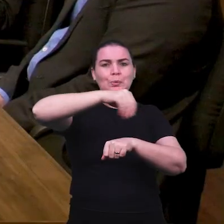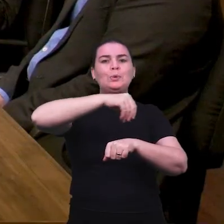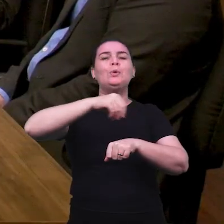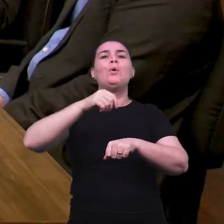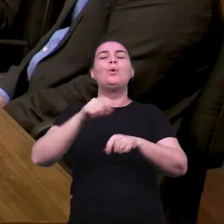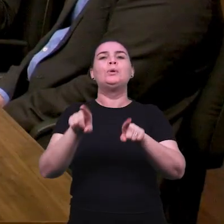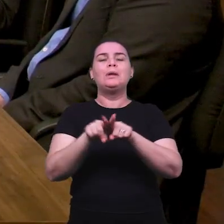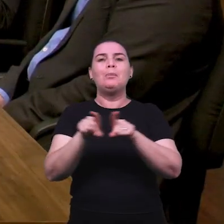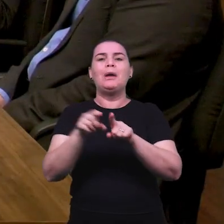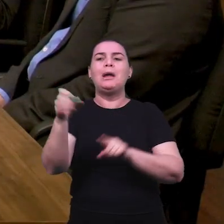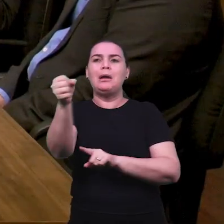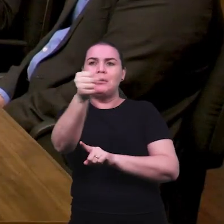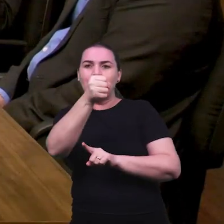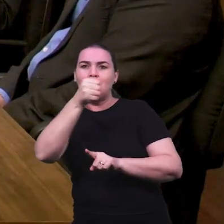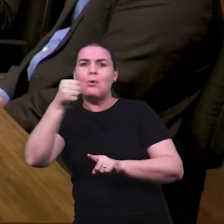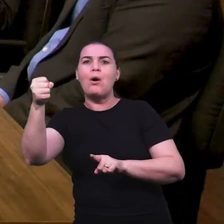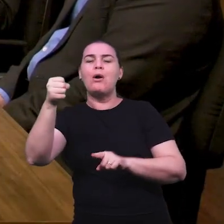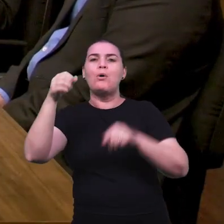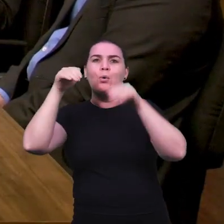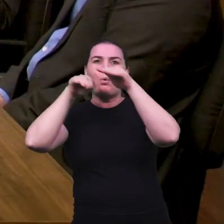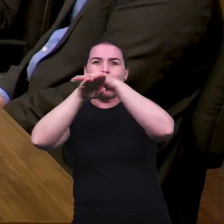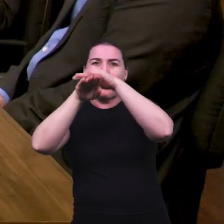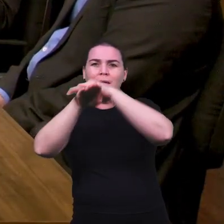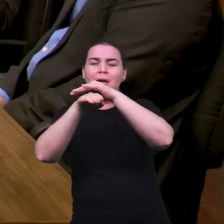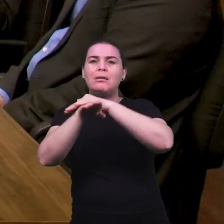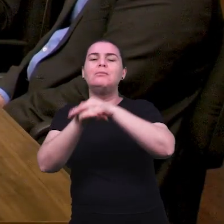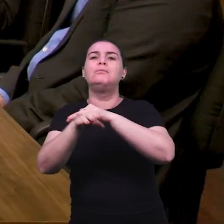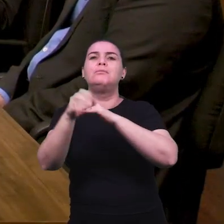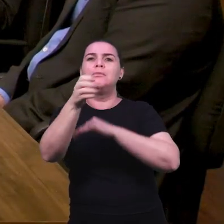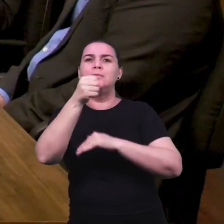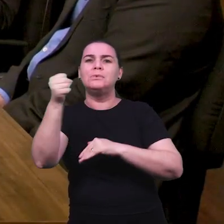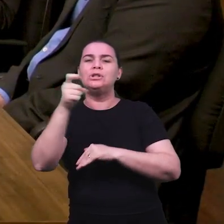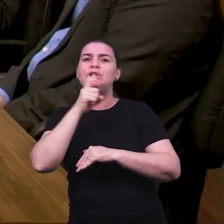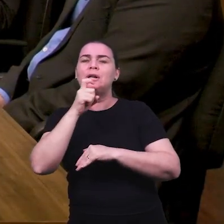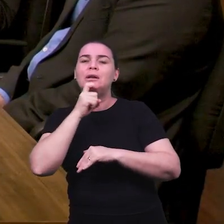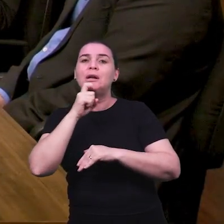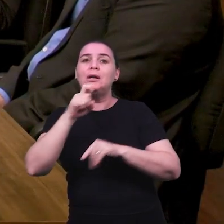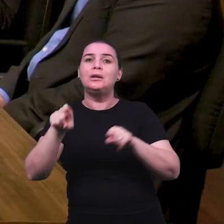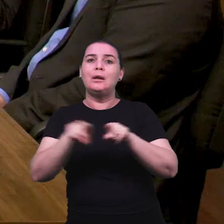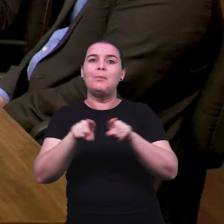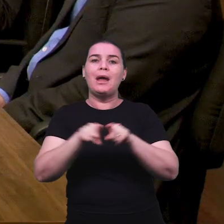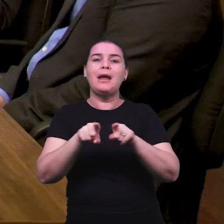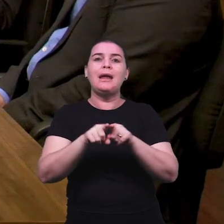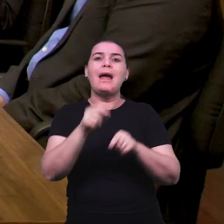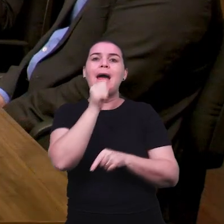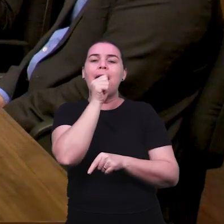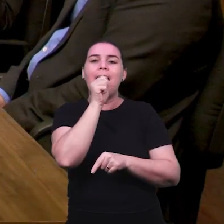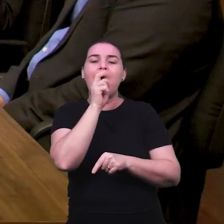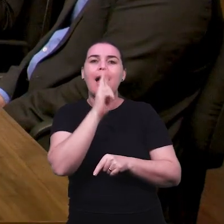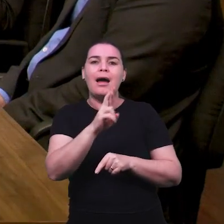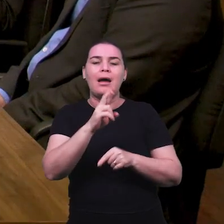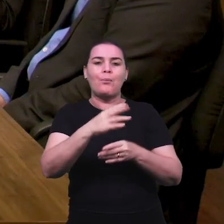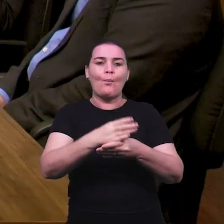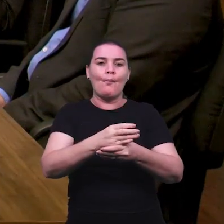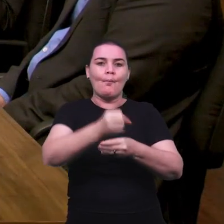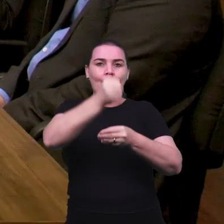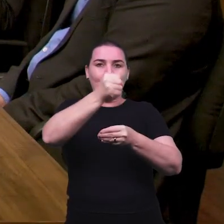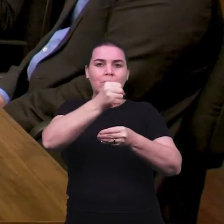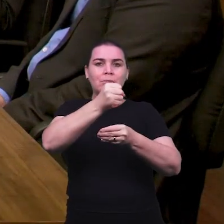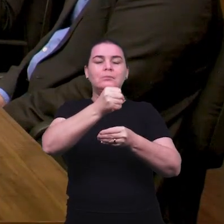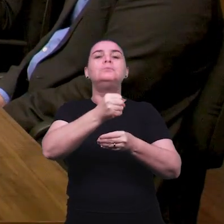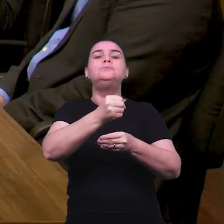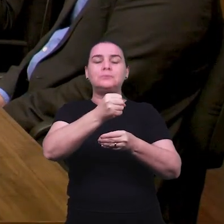tem técnicas a vácuo, né? Você tem diversos artifícios, né? Mas é interessante que todos esses aspectos que